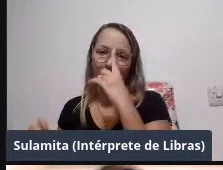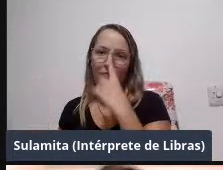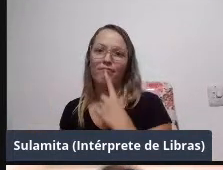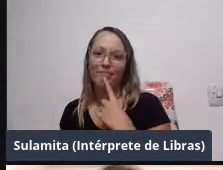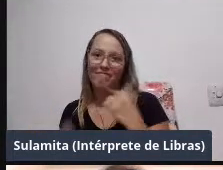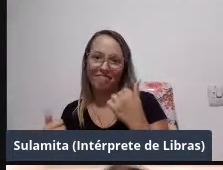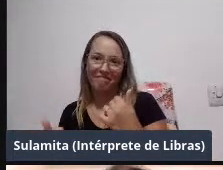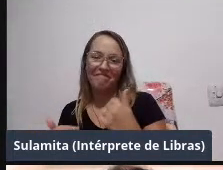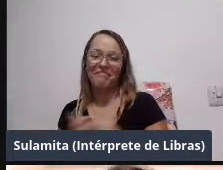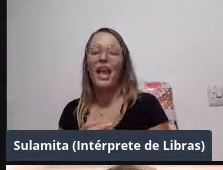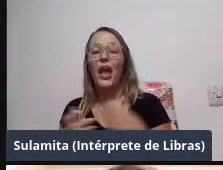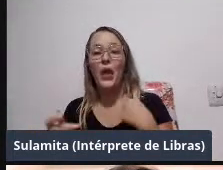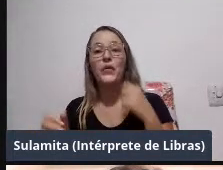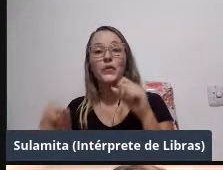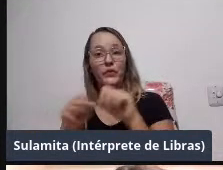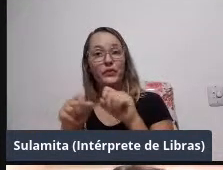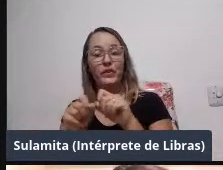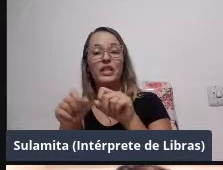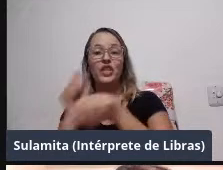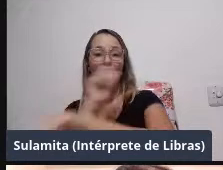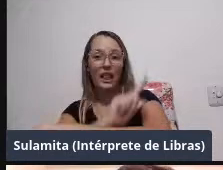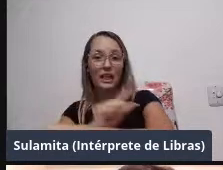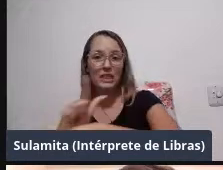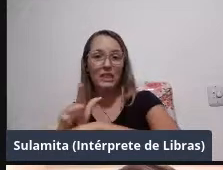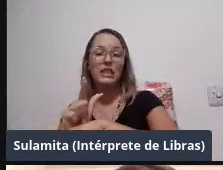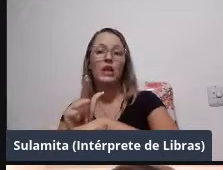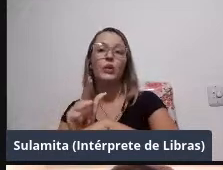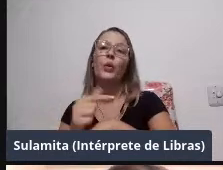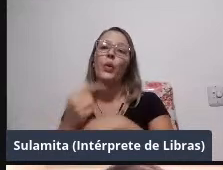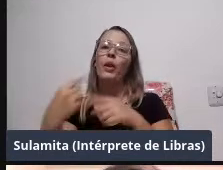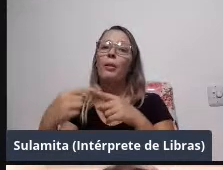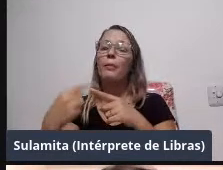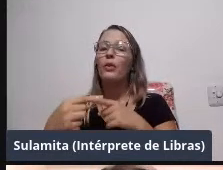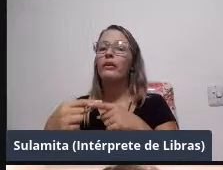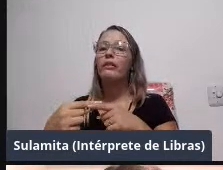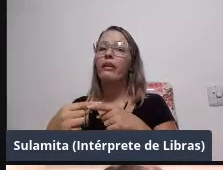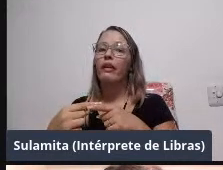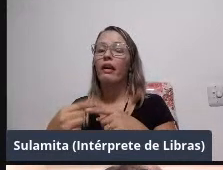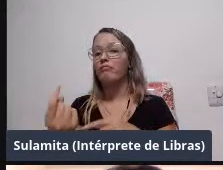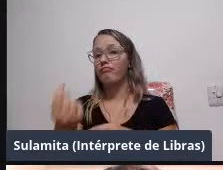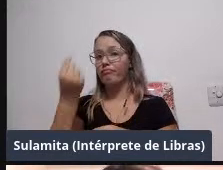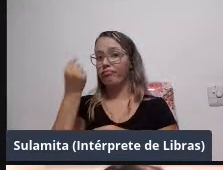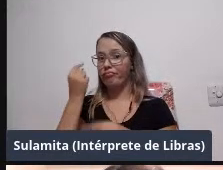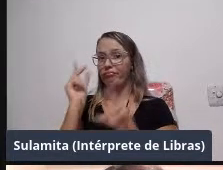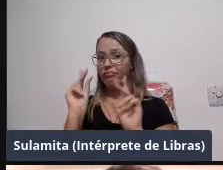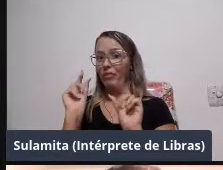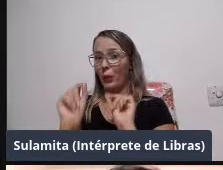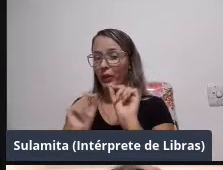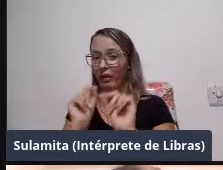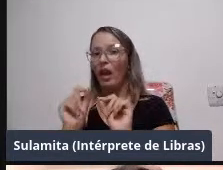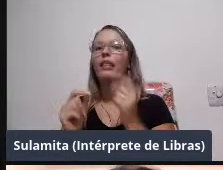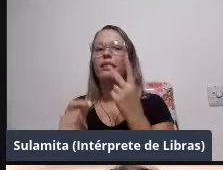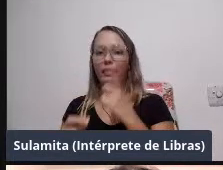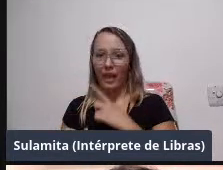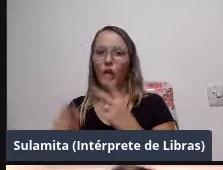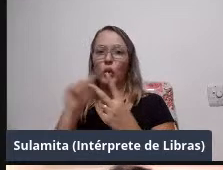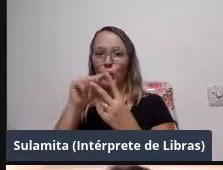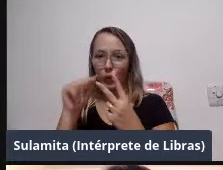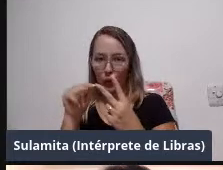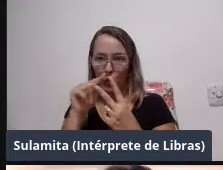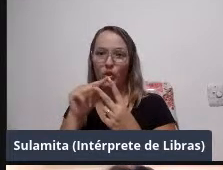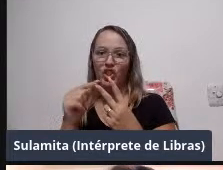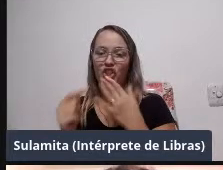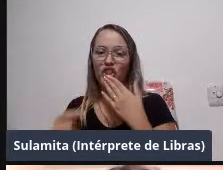a licenciatura, porque no curso de História, naquela época, como em muitos ainda hoje, eram dois diplomas diferentes, né? A gente entrava no